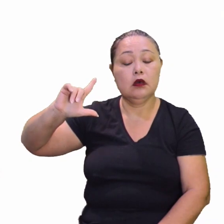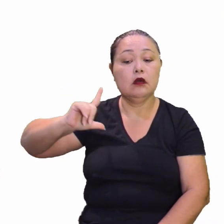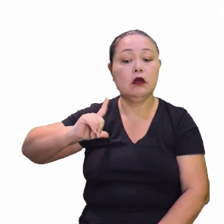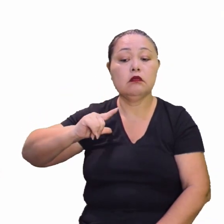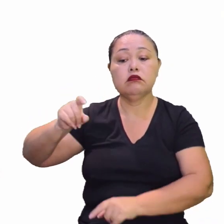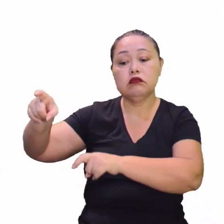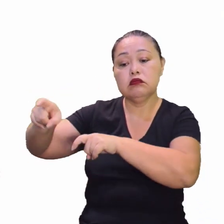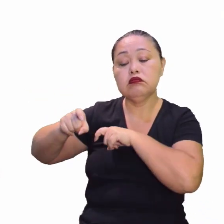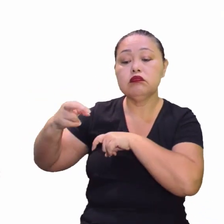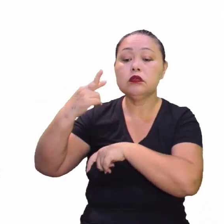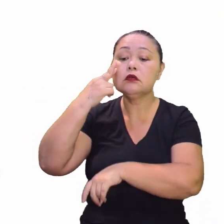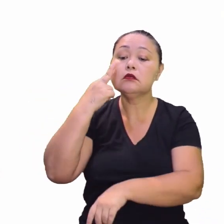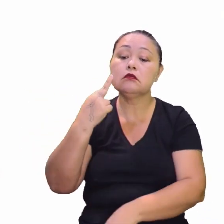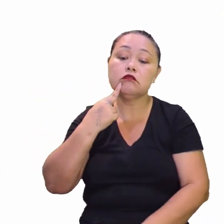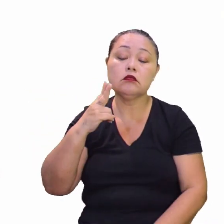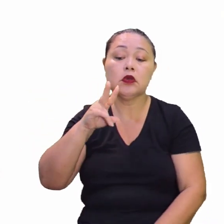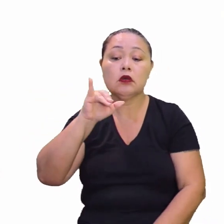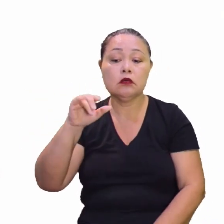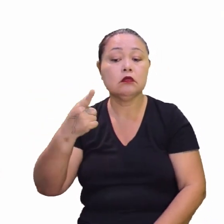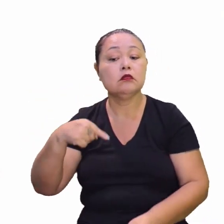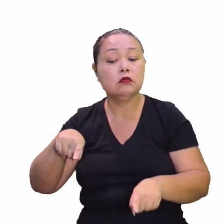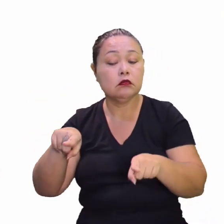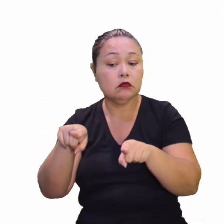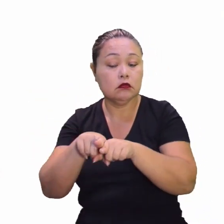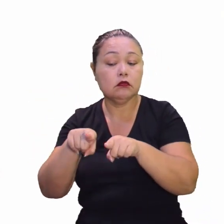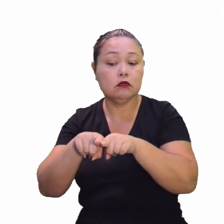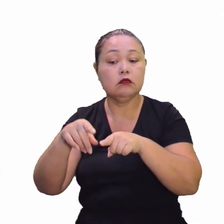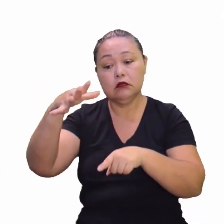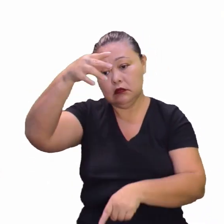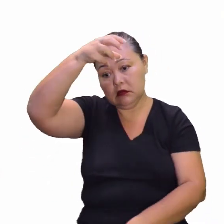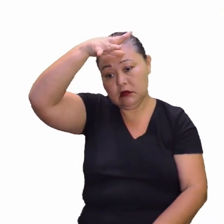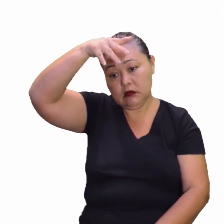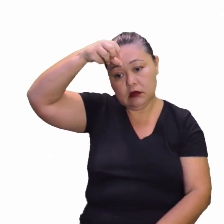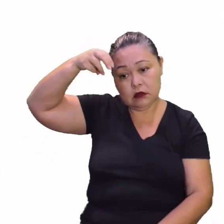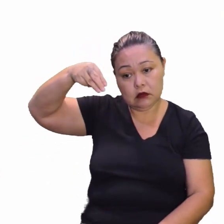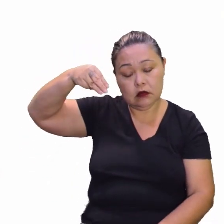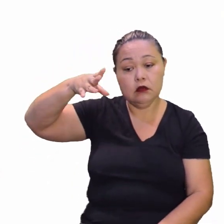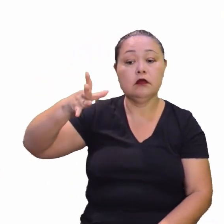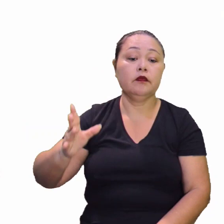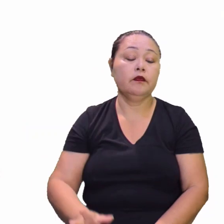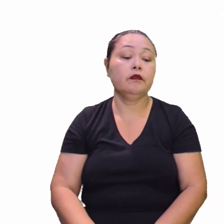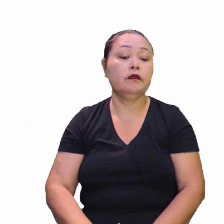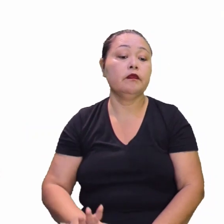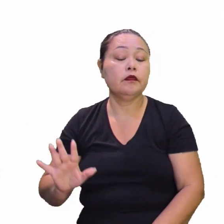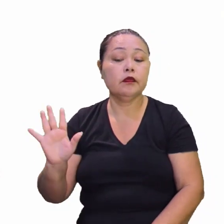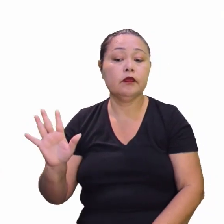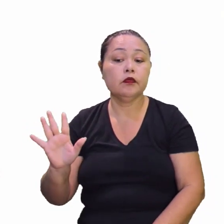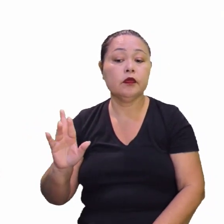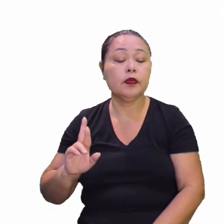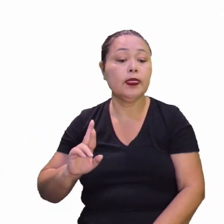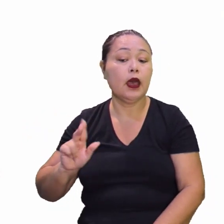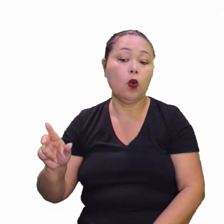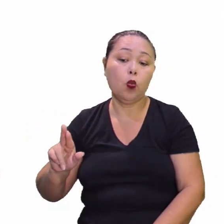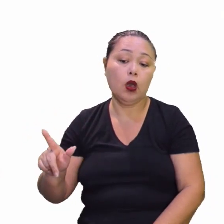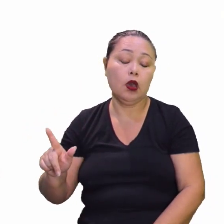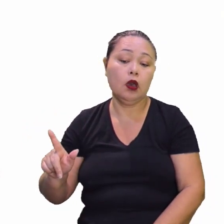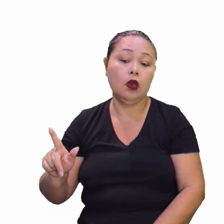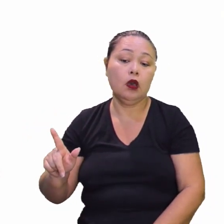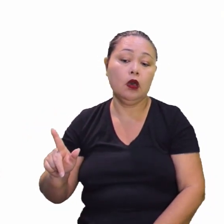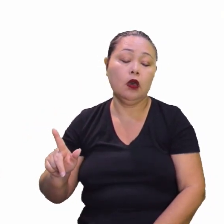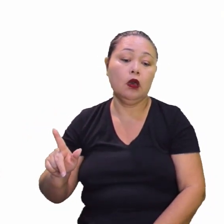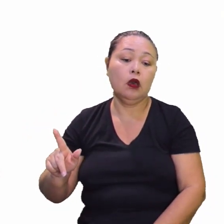produções agrícolas de Rondônia vai também para Manaus, ok? Então, não é